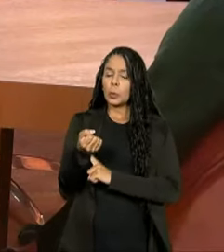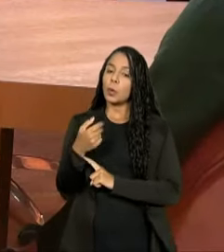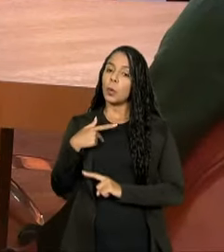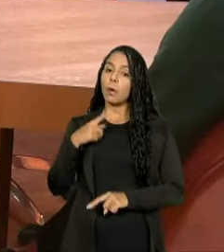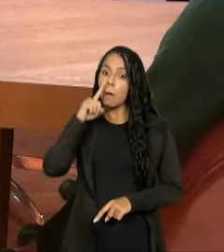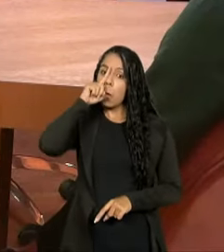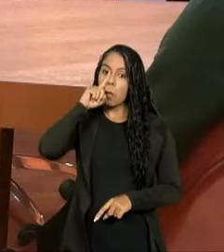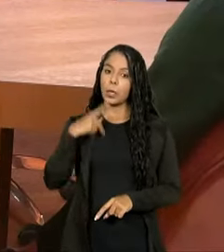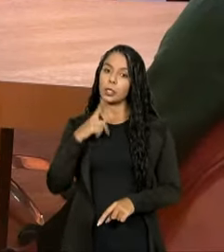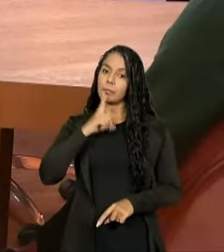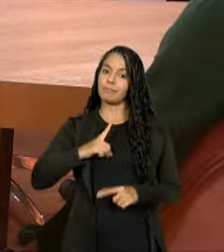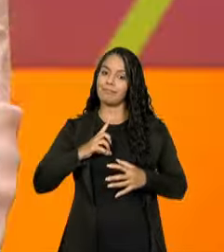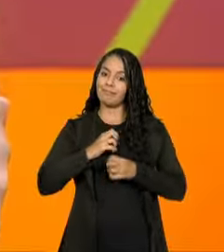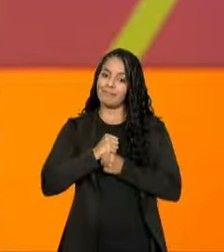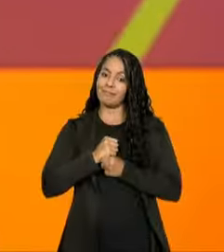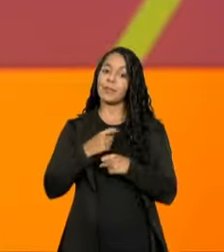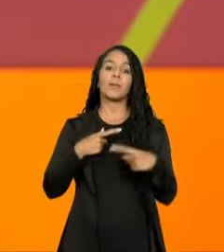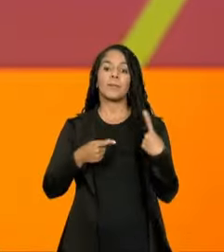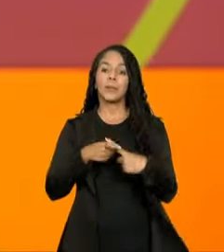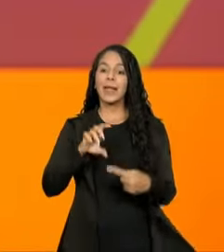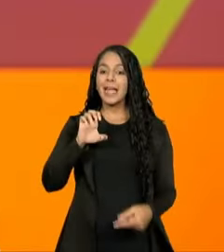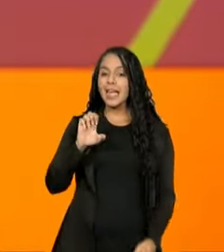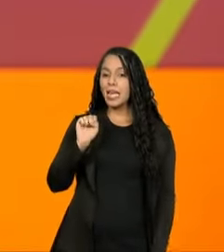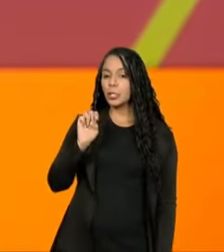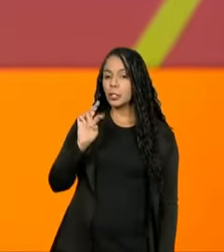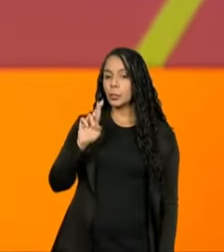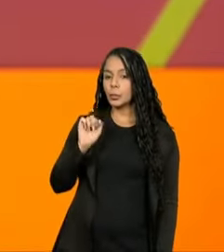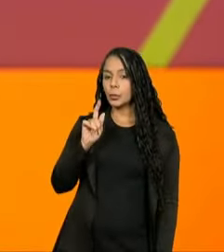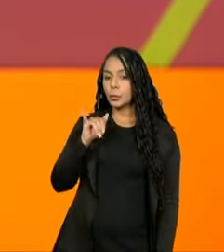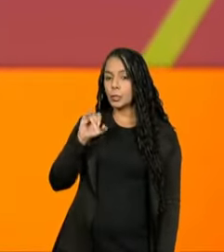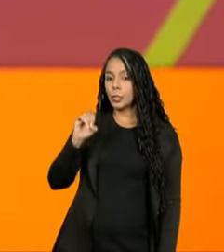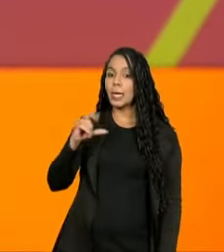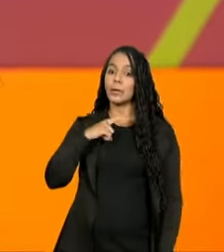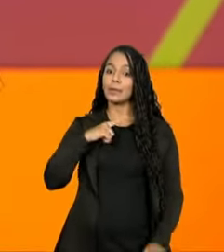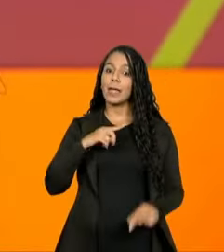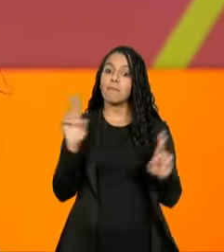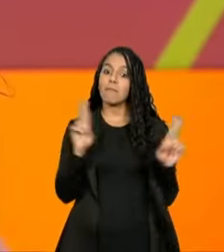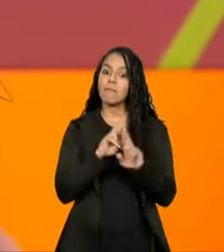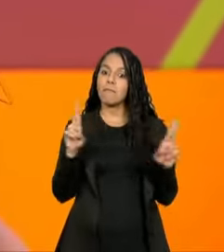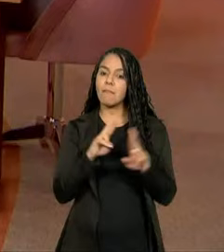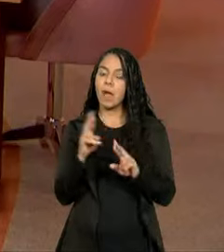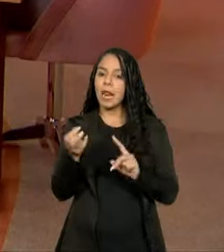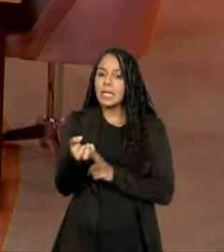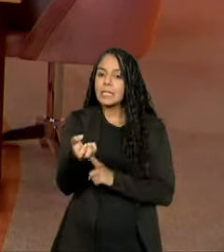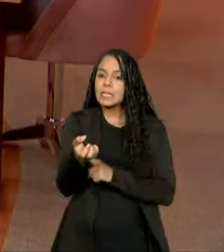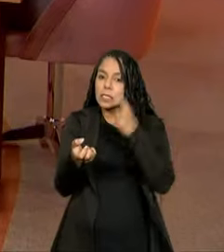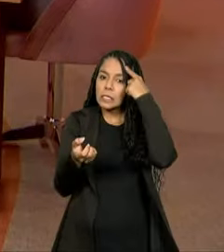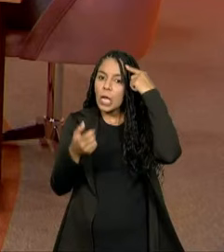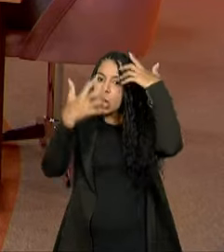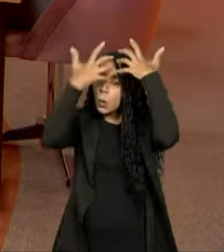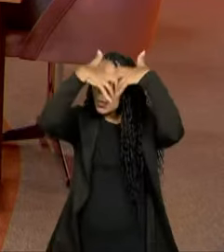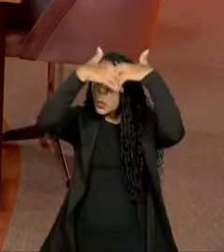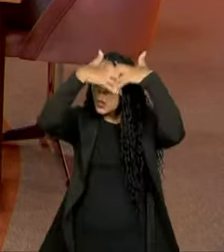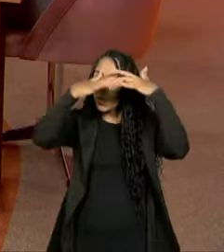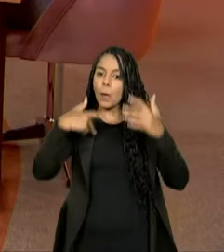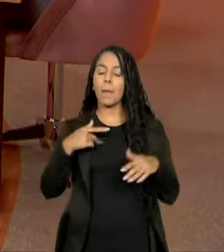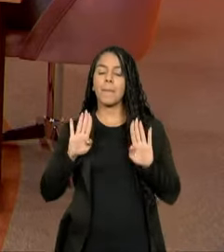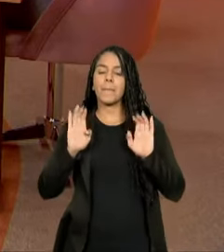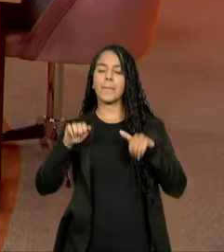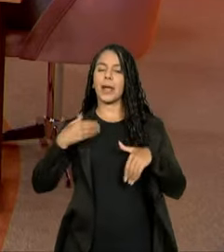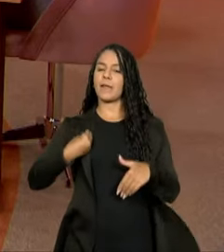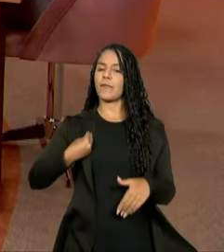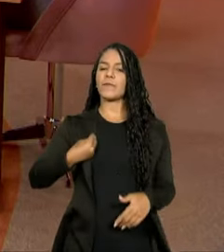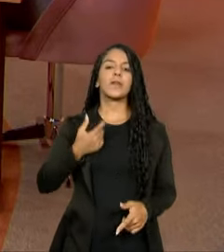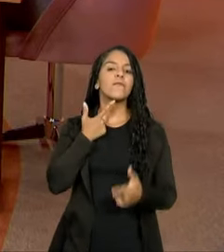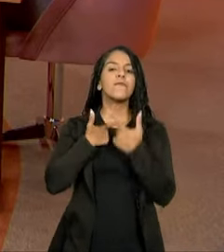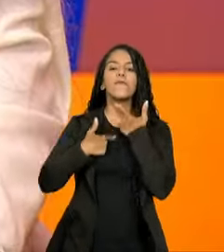depressivo, porque o estrogênio tem uma relação estreita com neurotransmissores relacionados a bem-estar, a vontade de, no início do dia, de